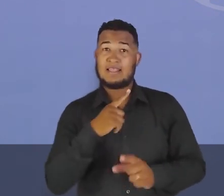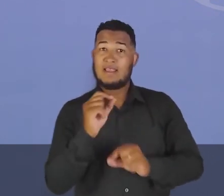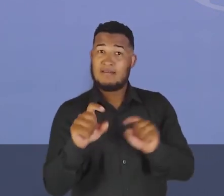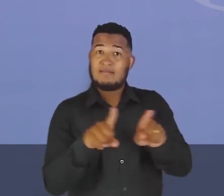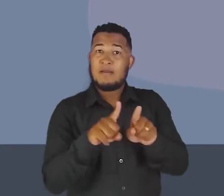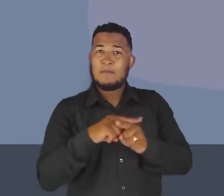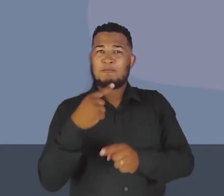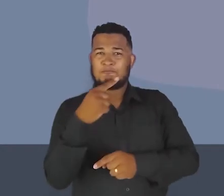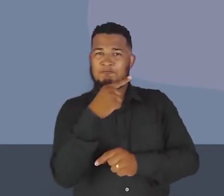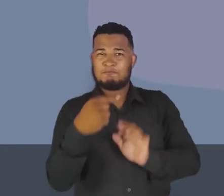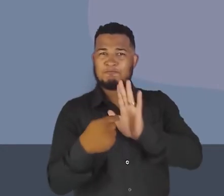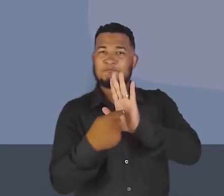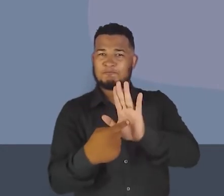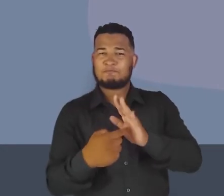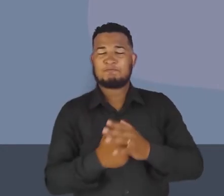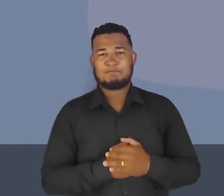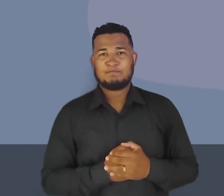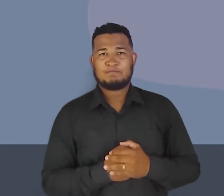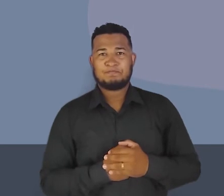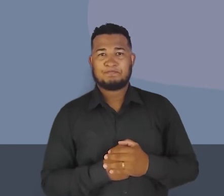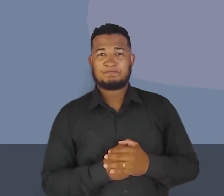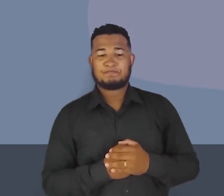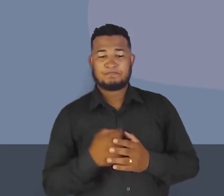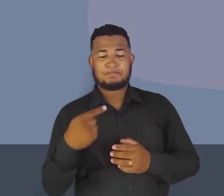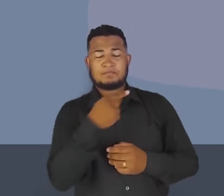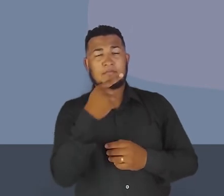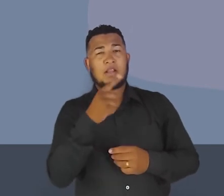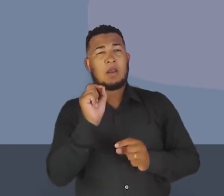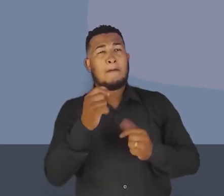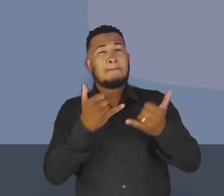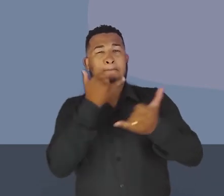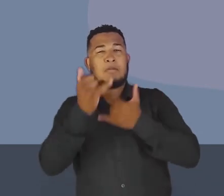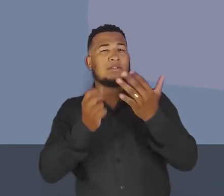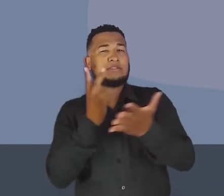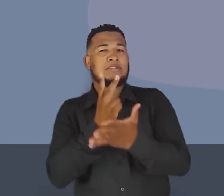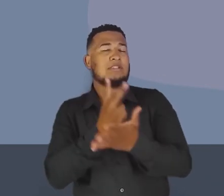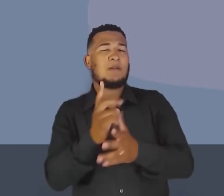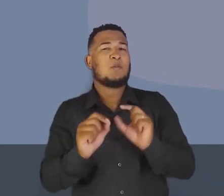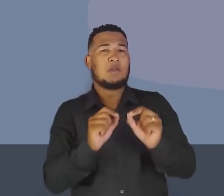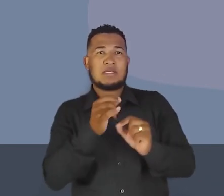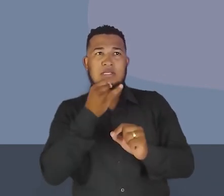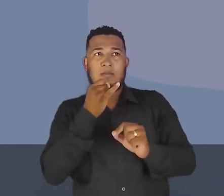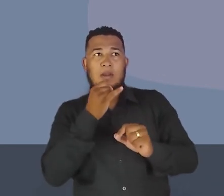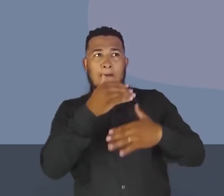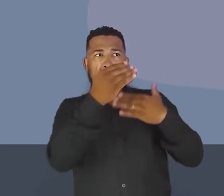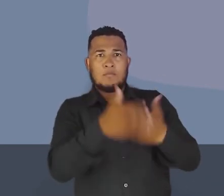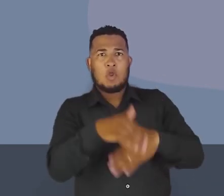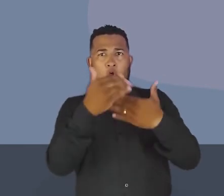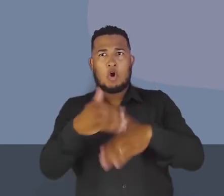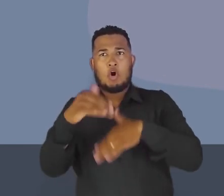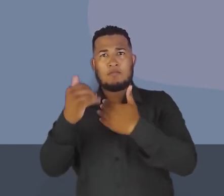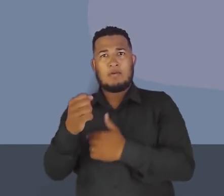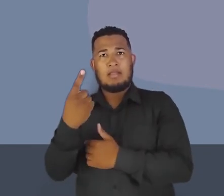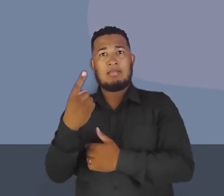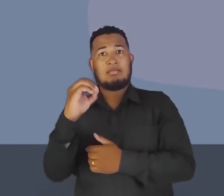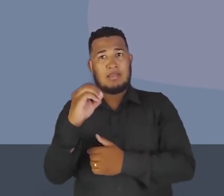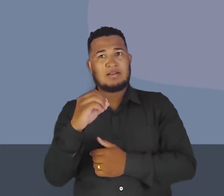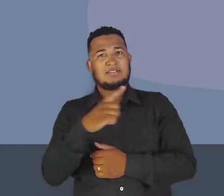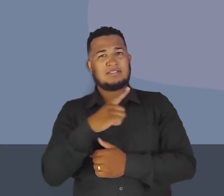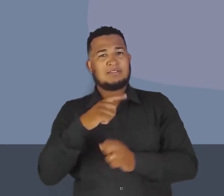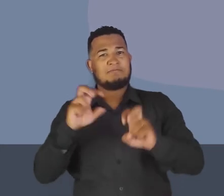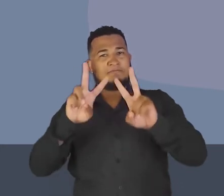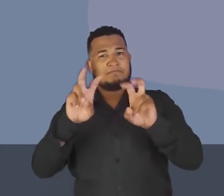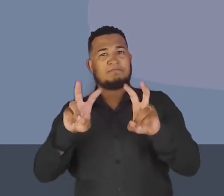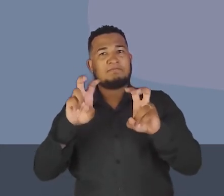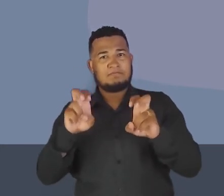nesse slide para vocês, ó. Essa tirinha eu costumo brincar que de cada 10 provas que cobram, né, alguma